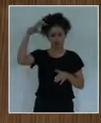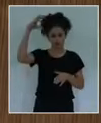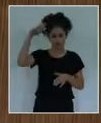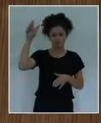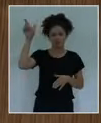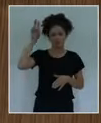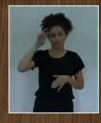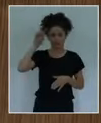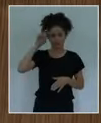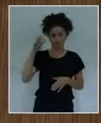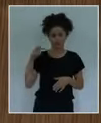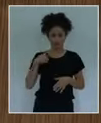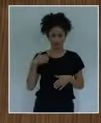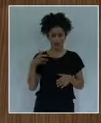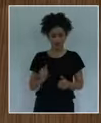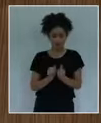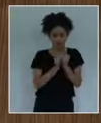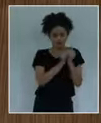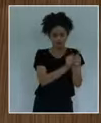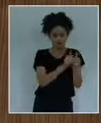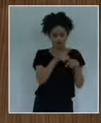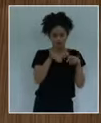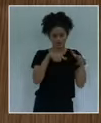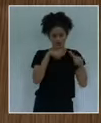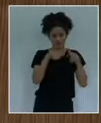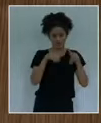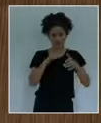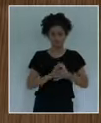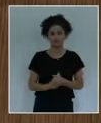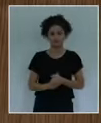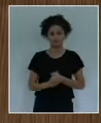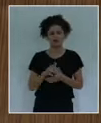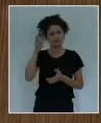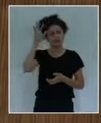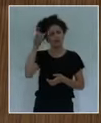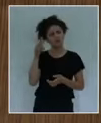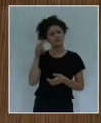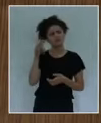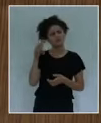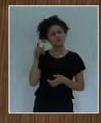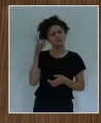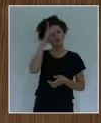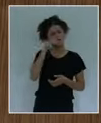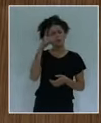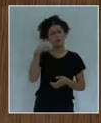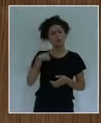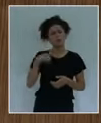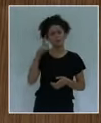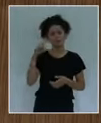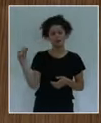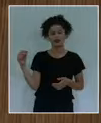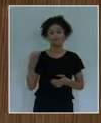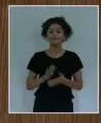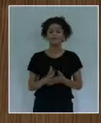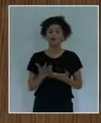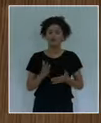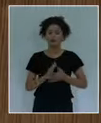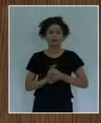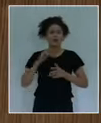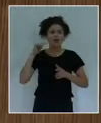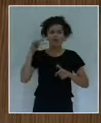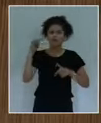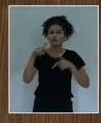pessoal, e no domingo, me parece que eu fui embora. E, ô Cícero, é muito trabalho, é uma